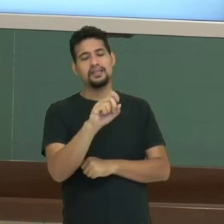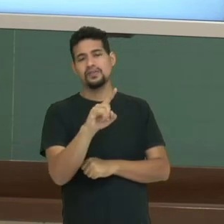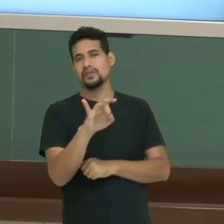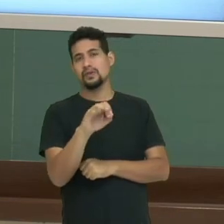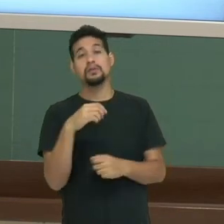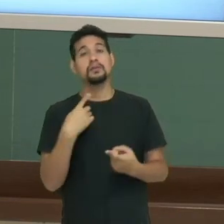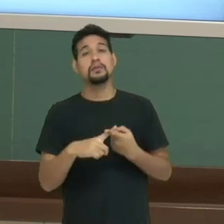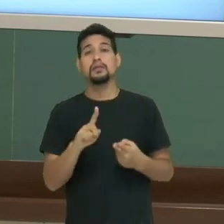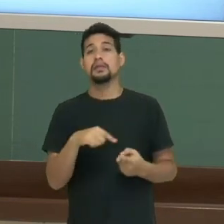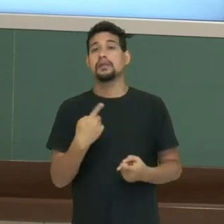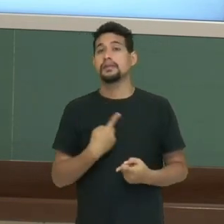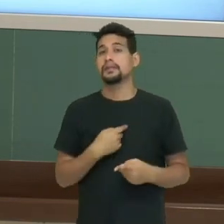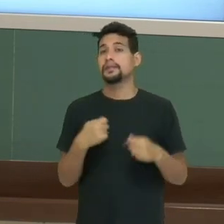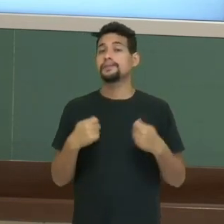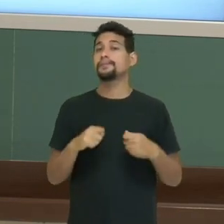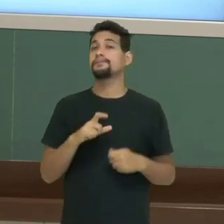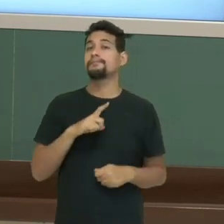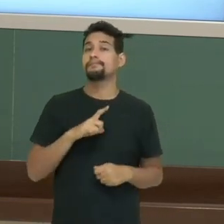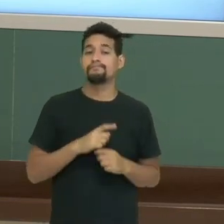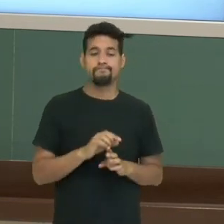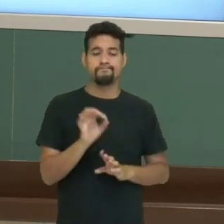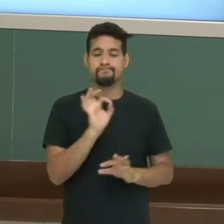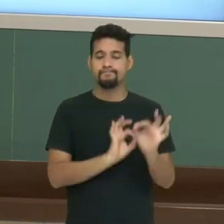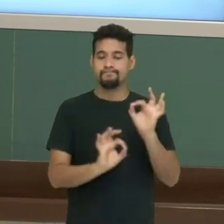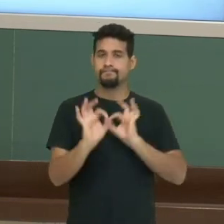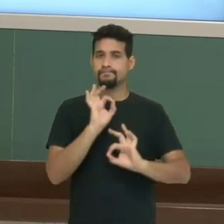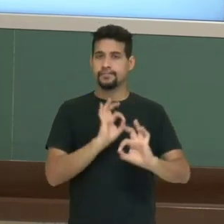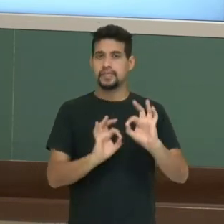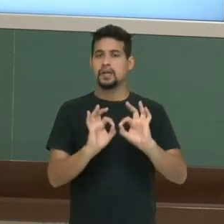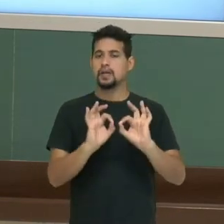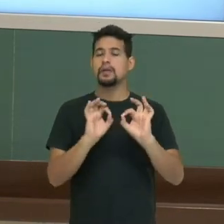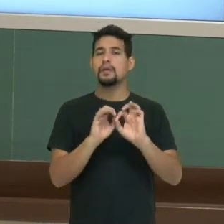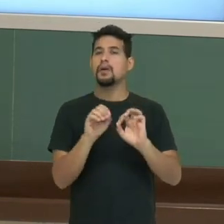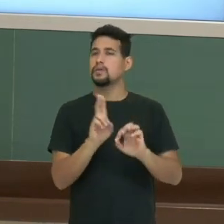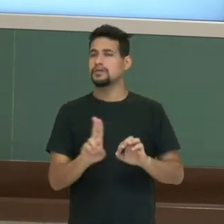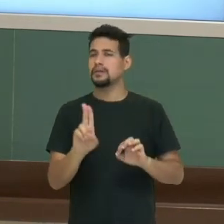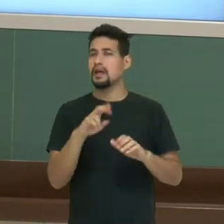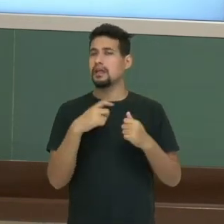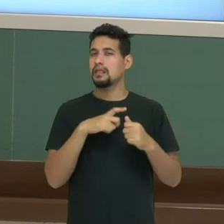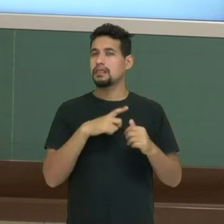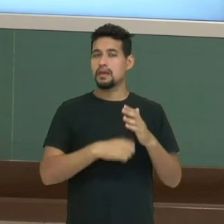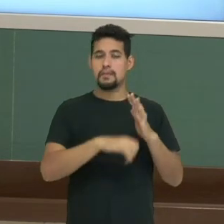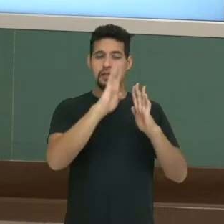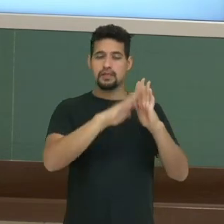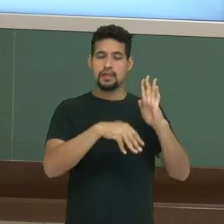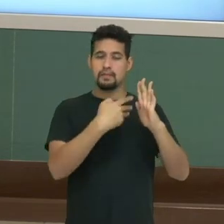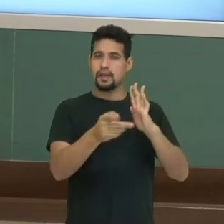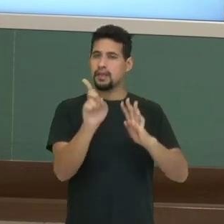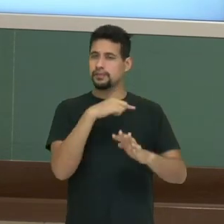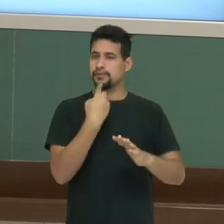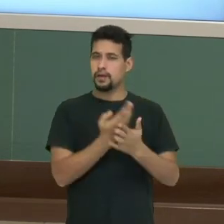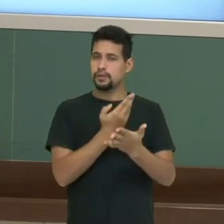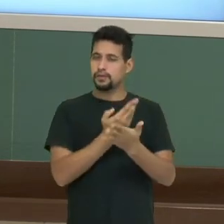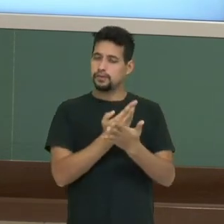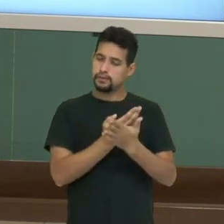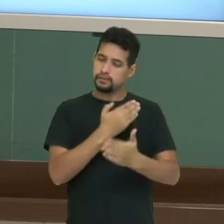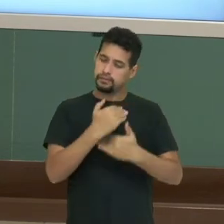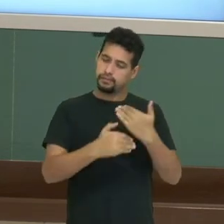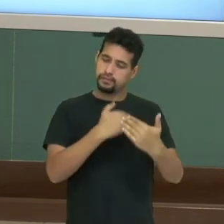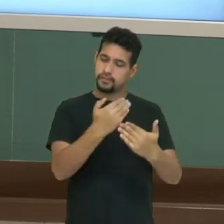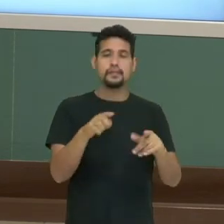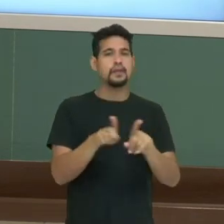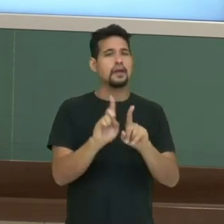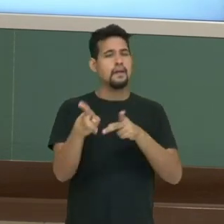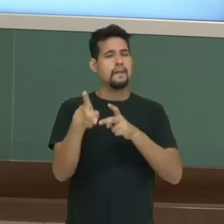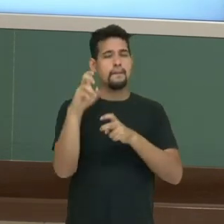porque a gente tem uma ordem para descarga e aí a gente tem uma tabelinha aí que vamos estudar com mais calma nas próximas aulas e a gente